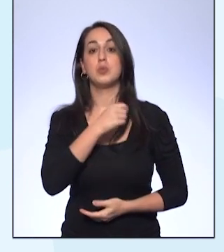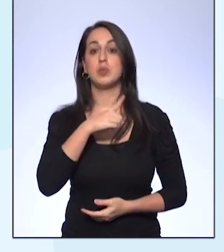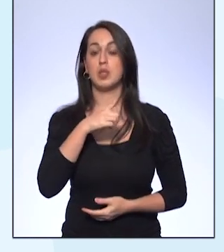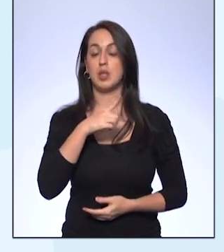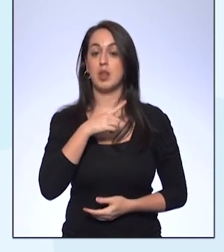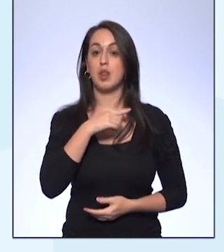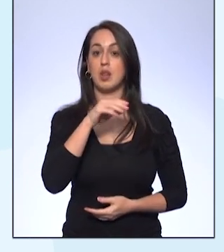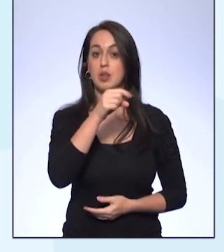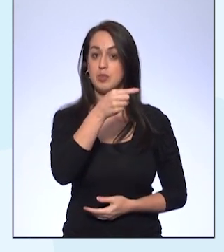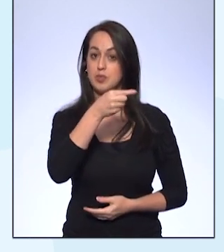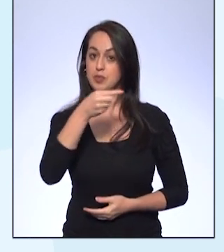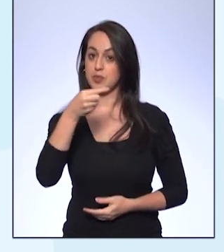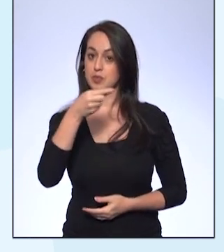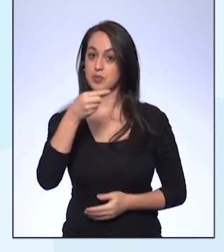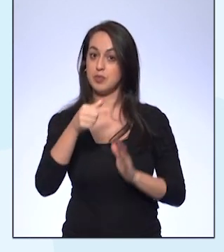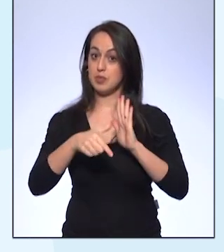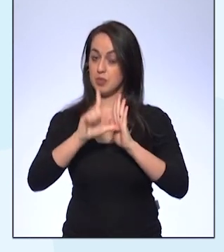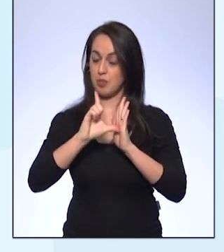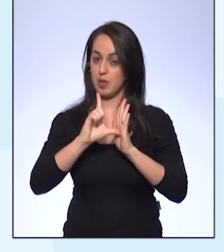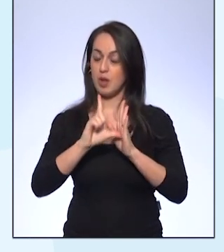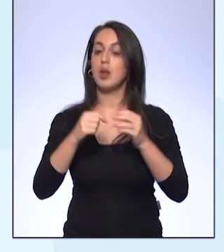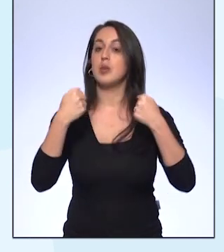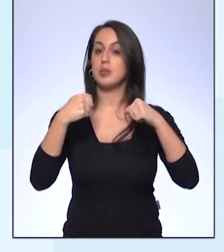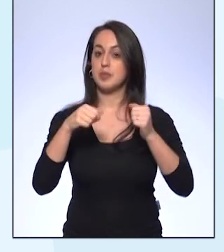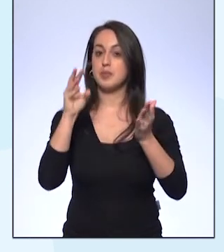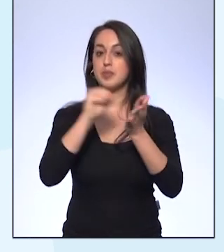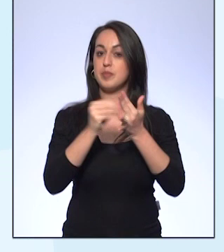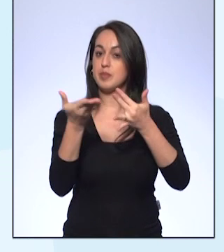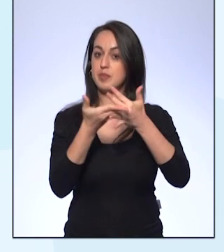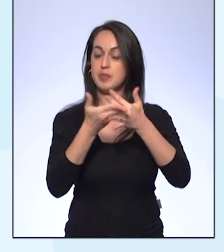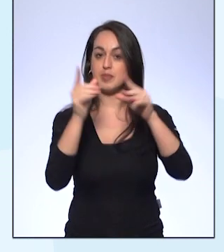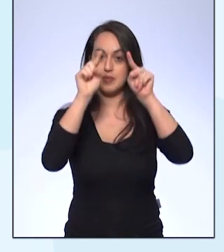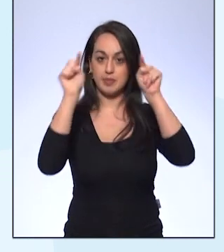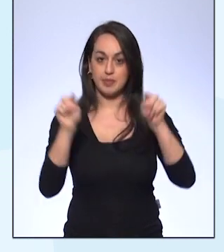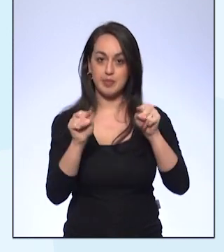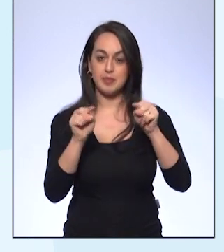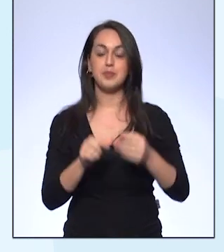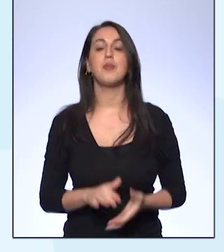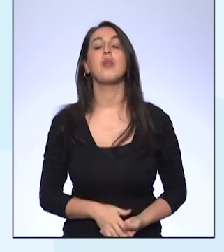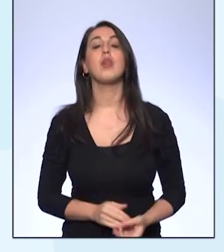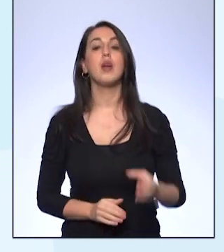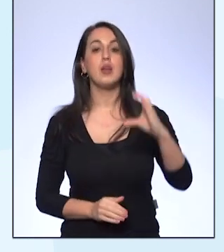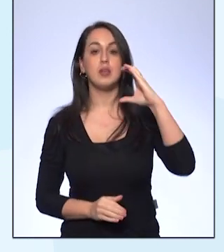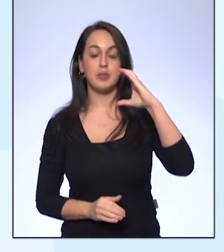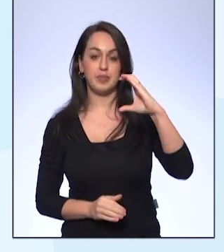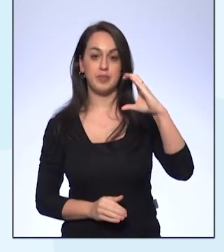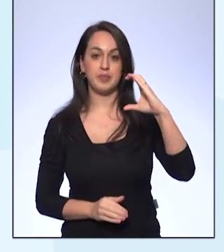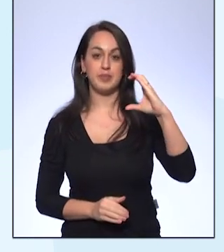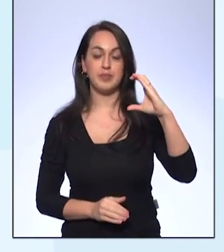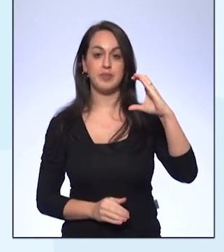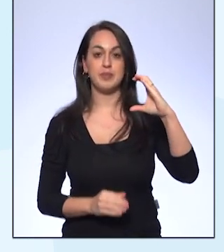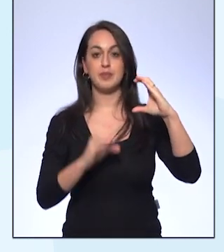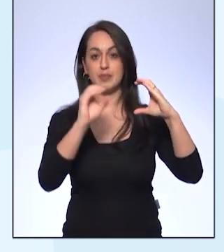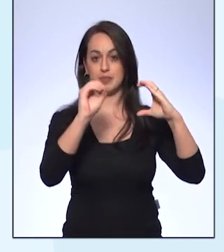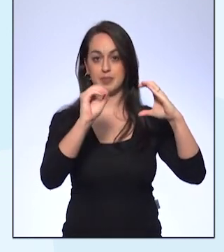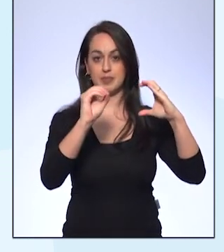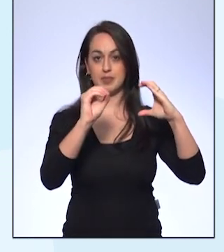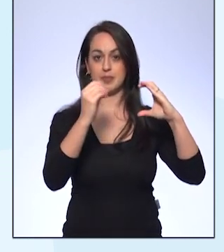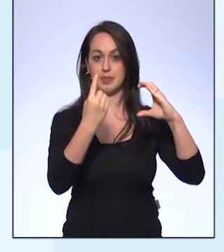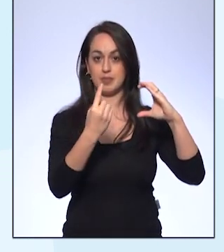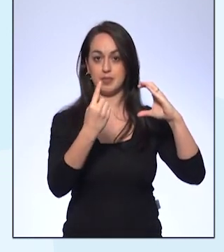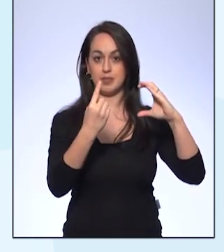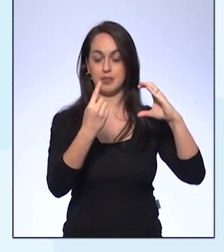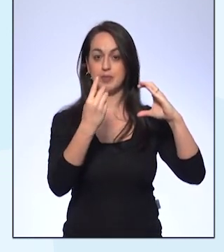sinal negativo. Coloque entre parênteses. E na letra C, as raízes são 0,